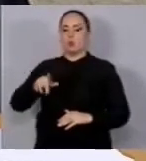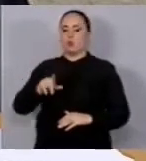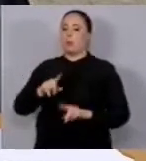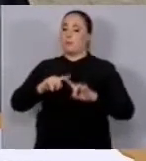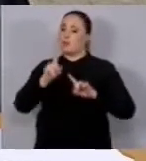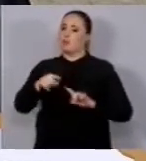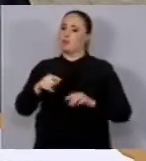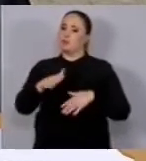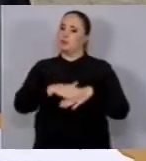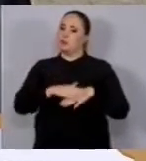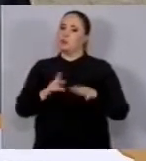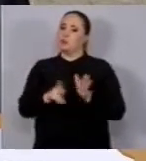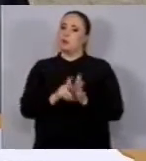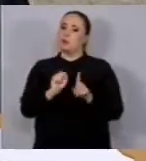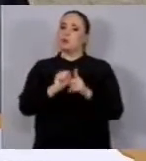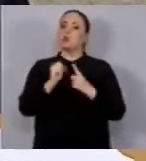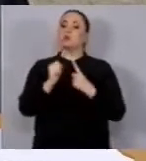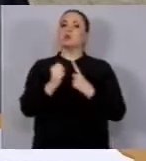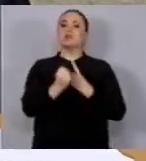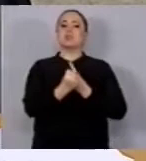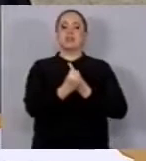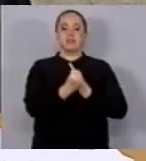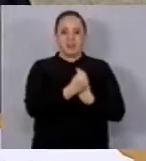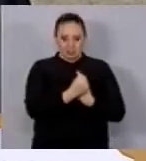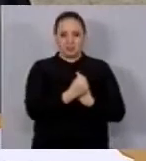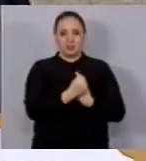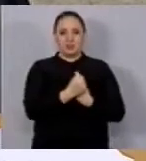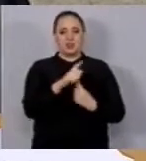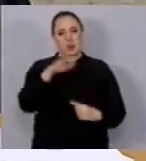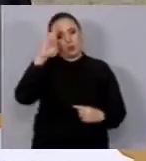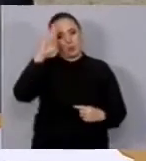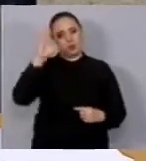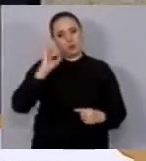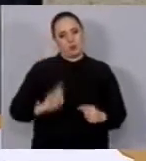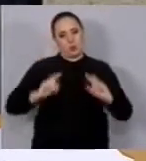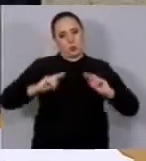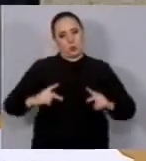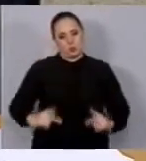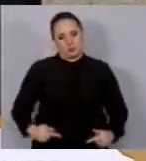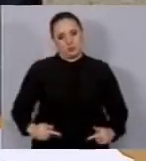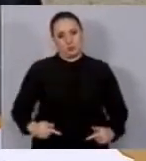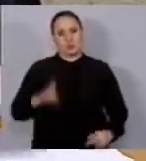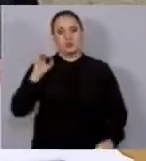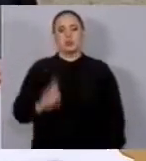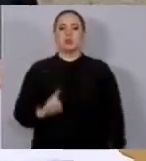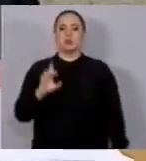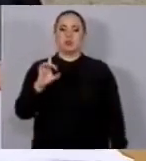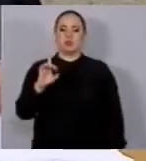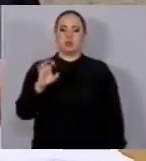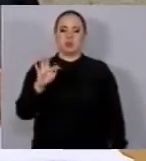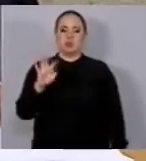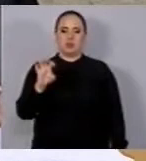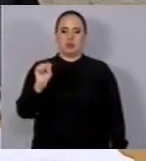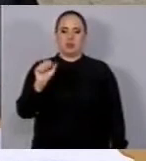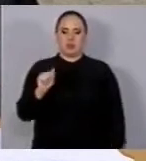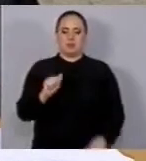sociedade, naquele que é o mais elementar dos direitos humanos, o direito à defesa.